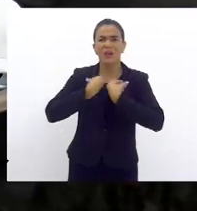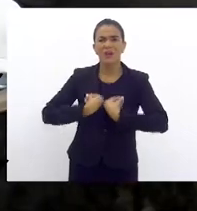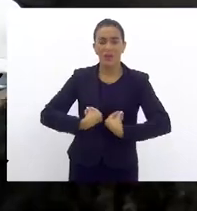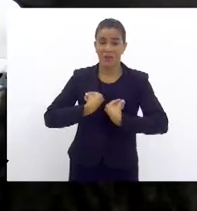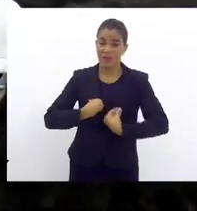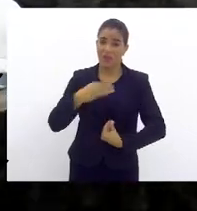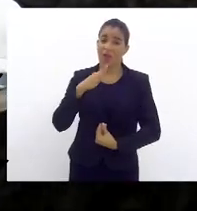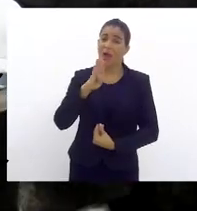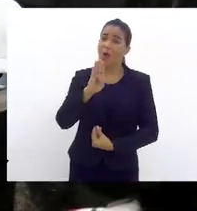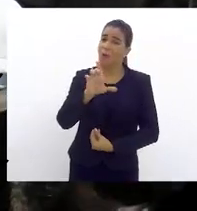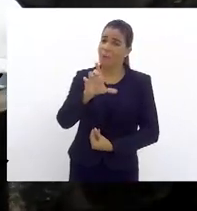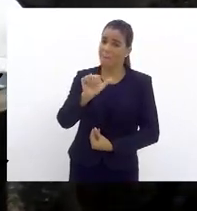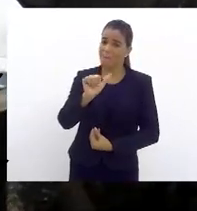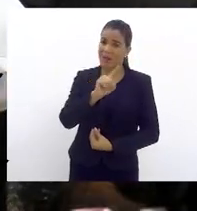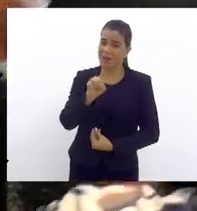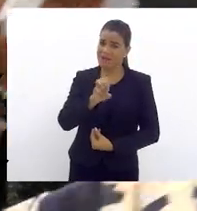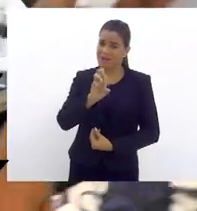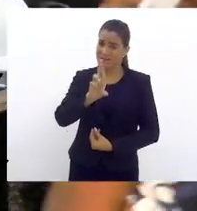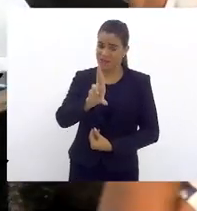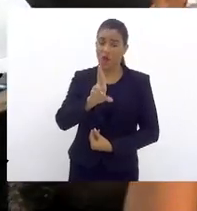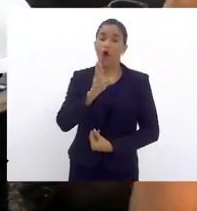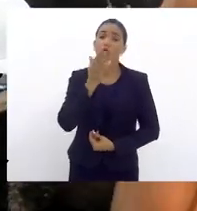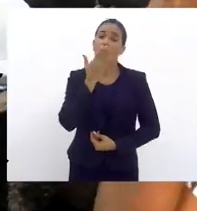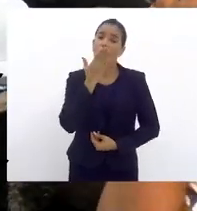é um blazer